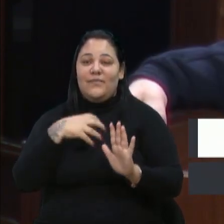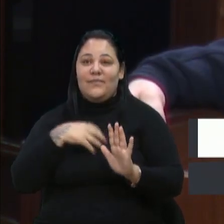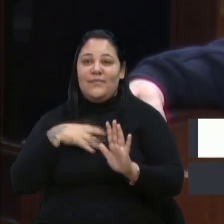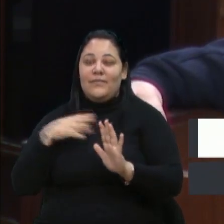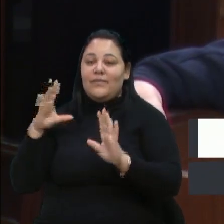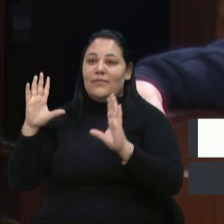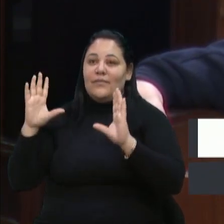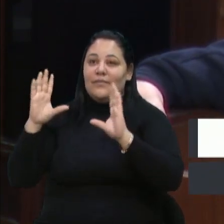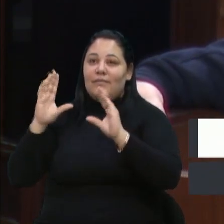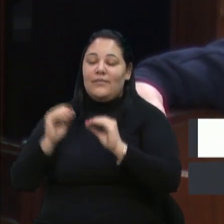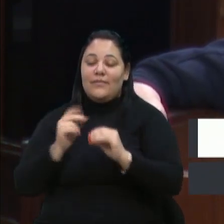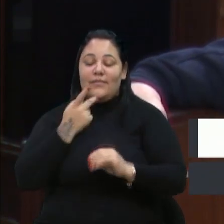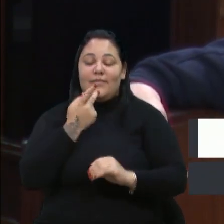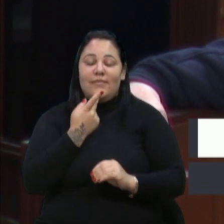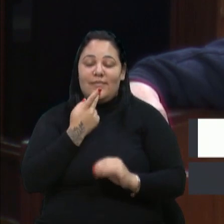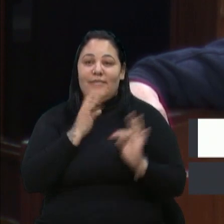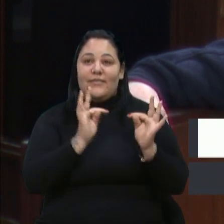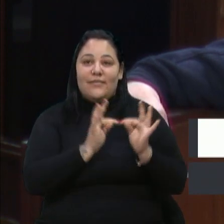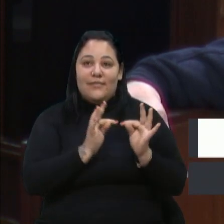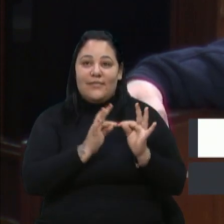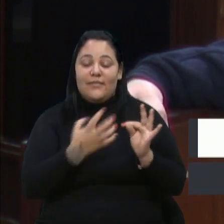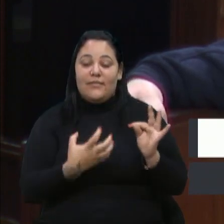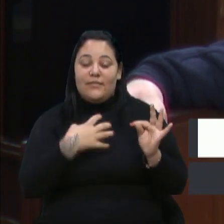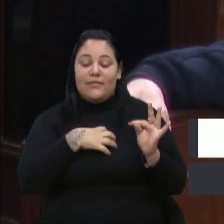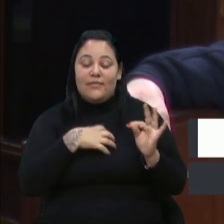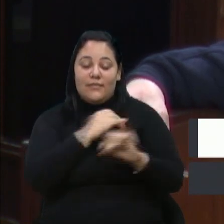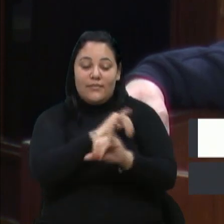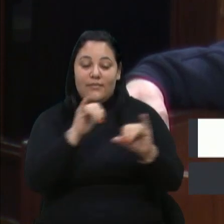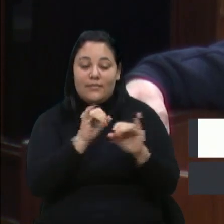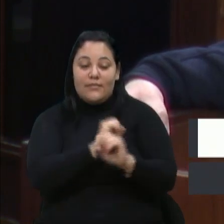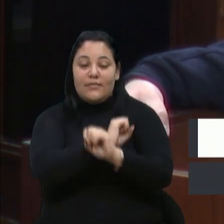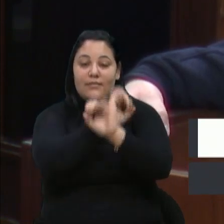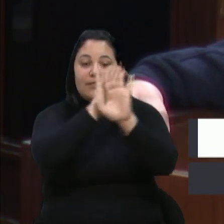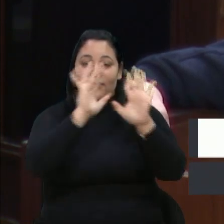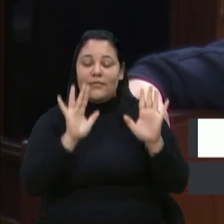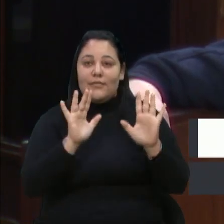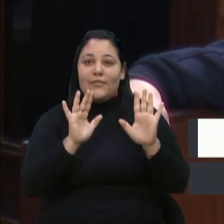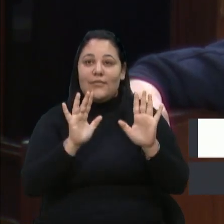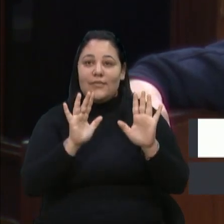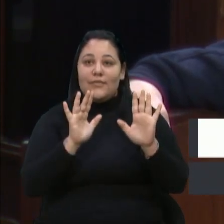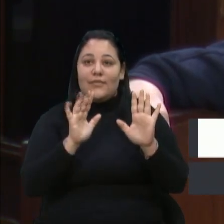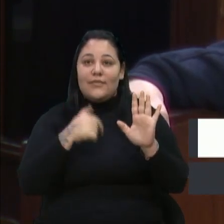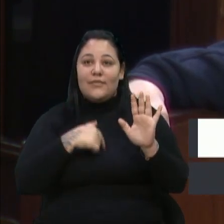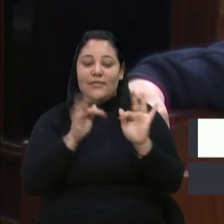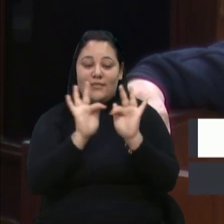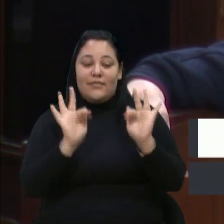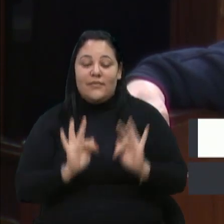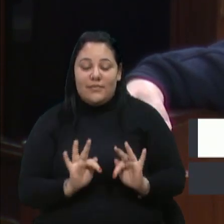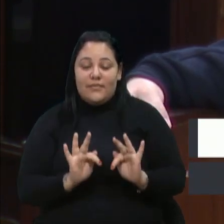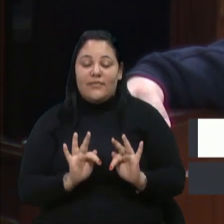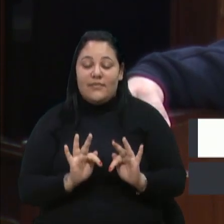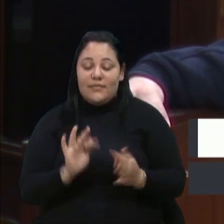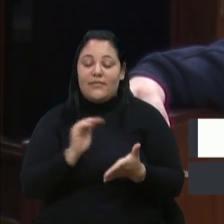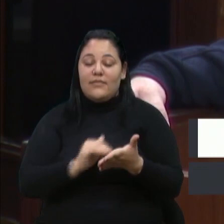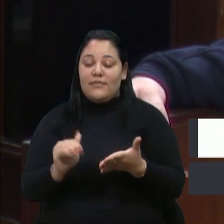mais tecnicamente. Mas o que eu venho dizer é que eu estou feliz com o secretário Matheus, que tem feito um trabalho